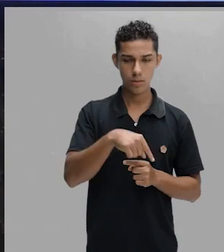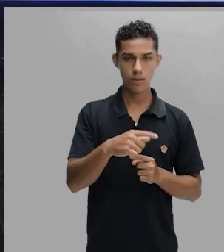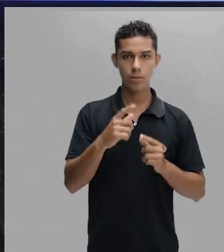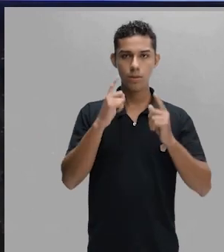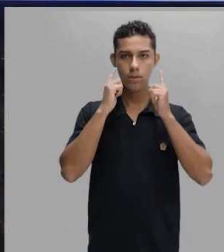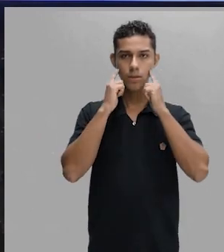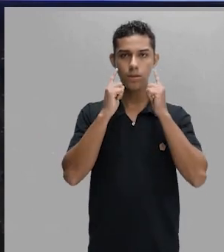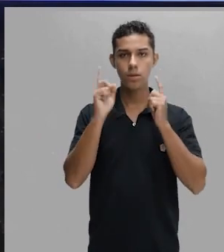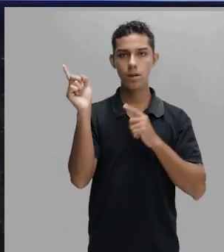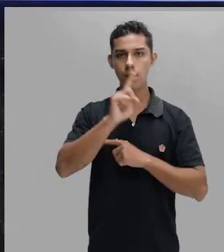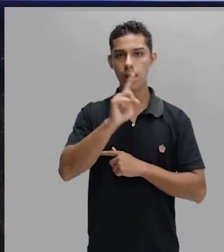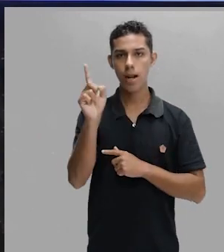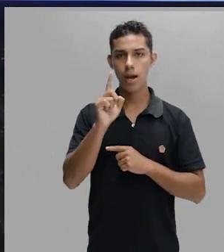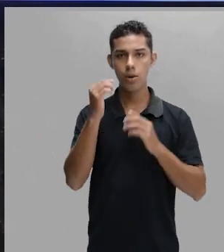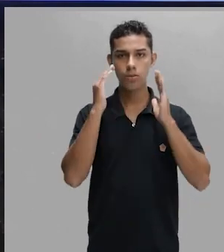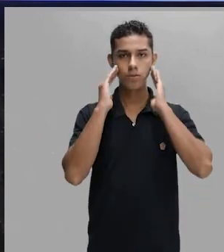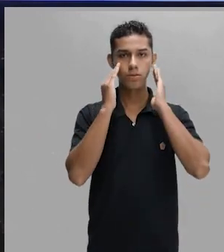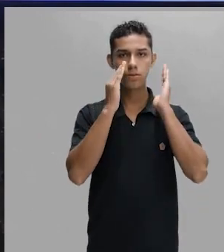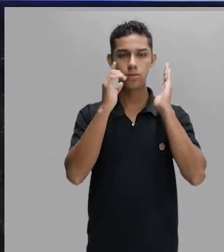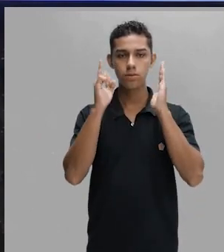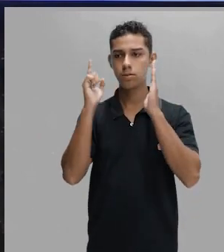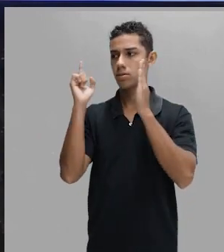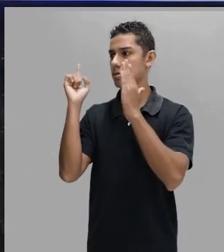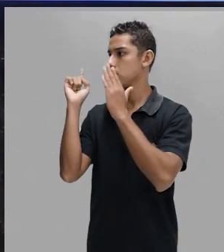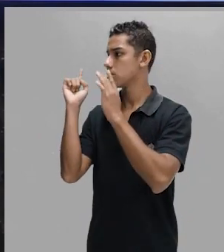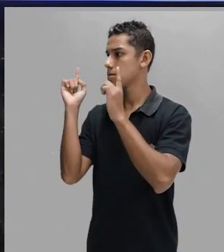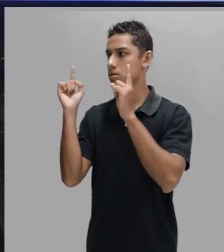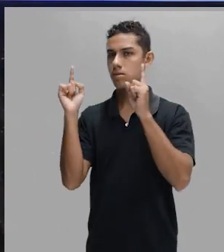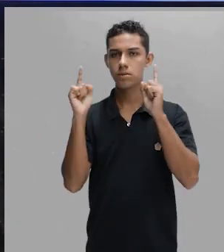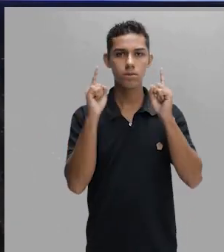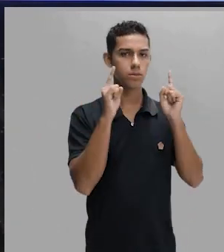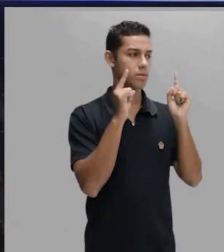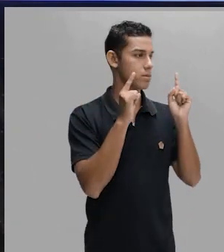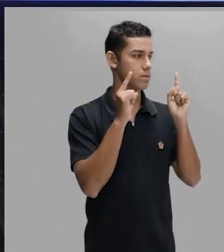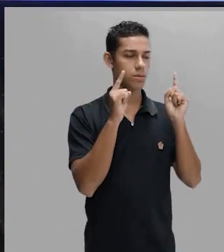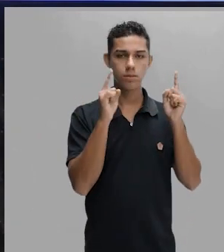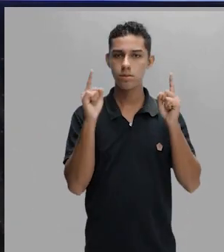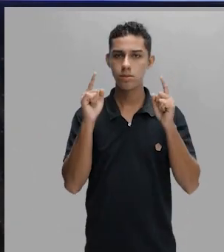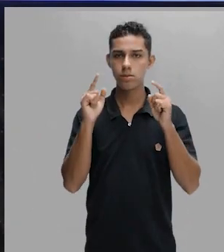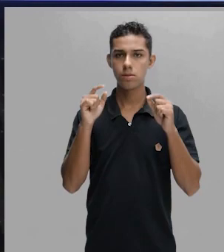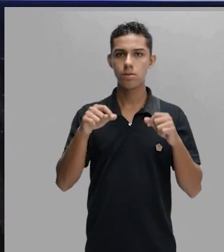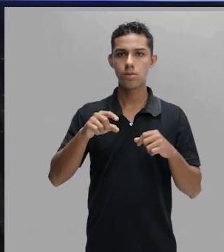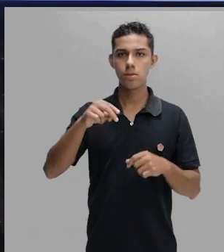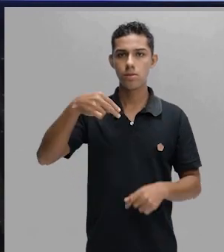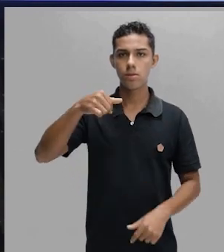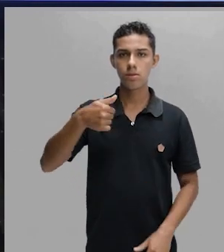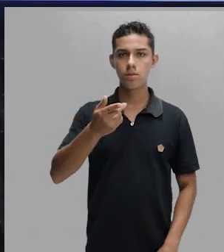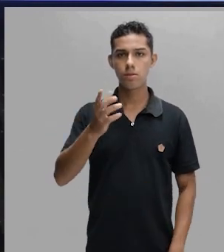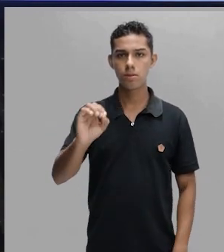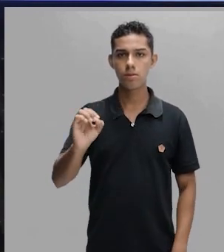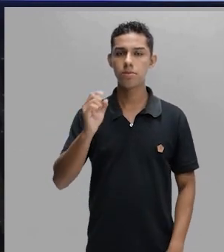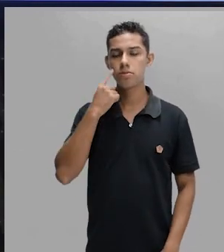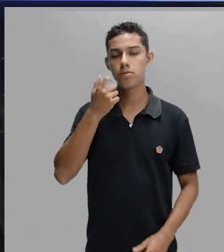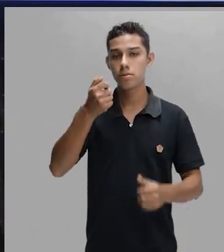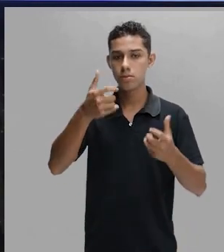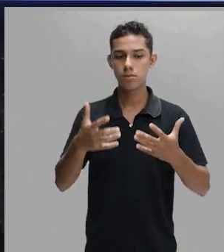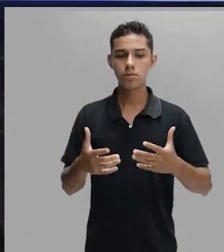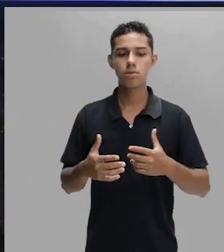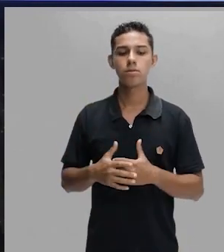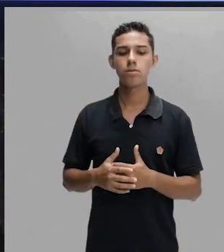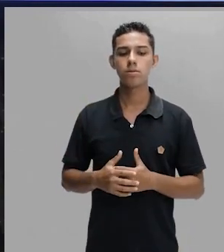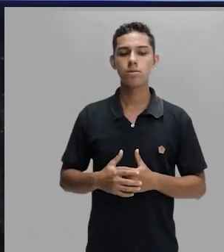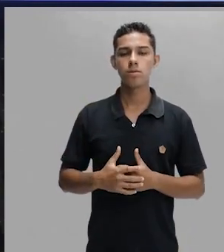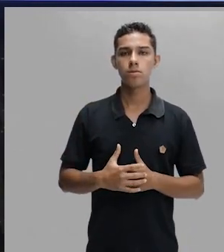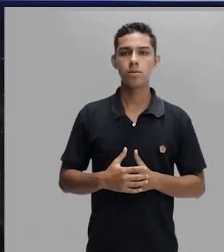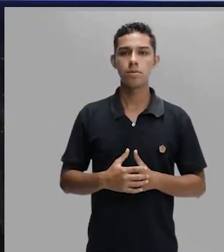dizer o não, está aqui, ó, o parafuso está entrando aqui na minha cabeça. O plano é transverso. Está furando, está perpendicular